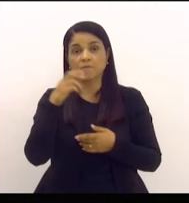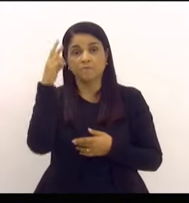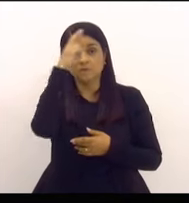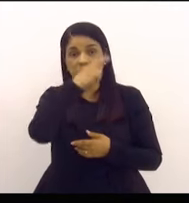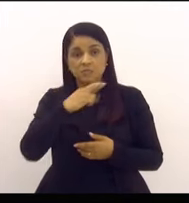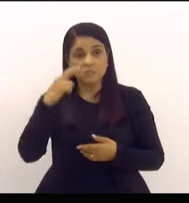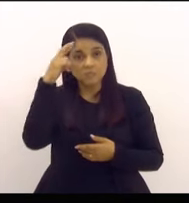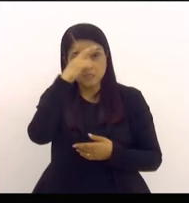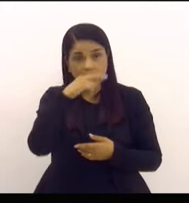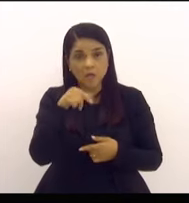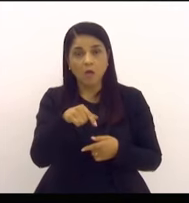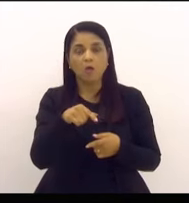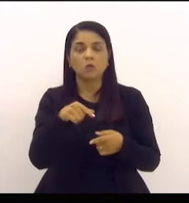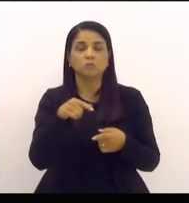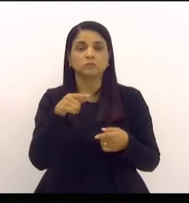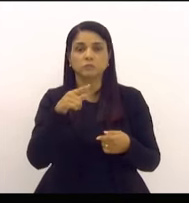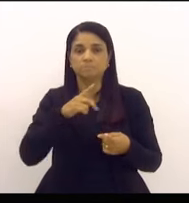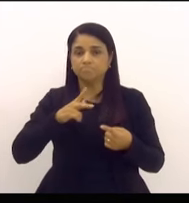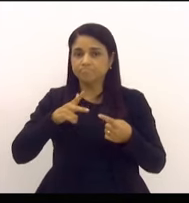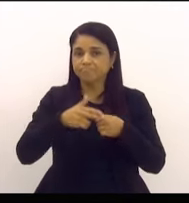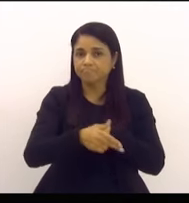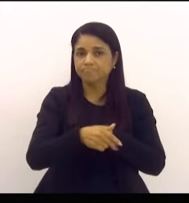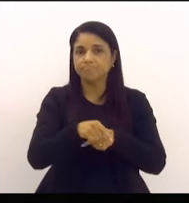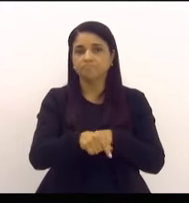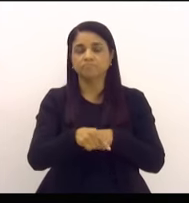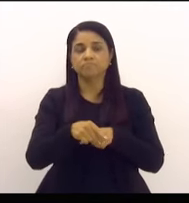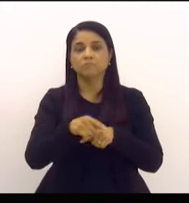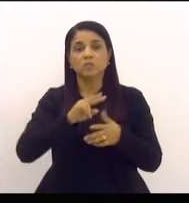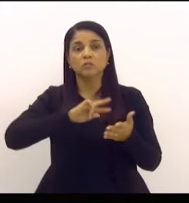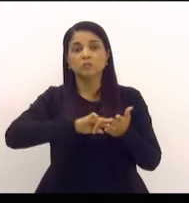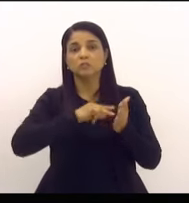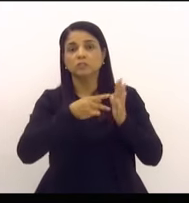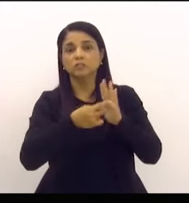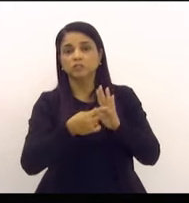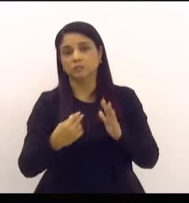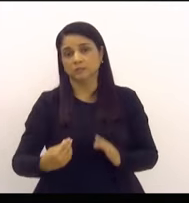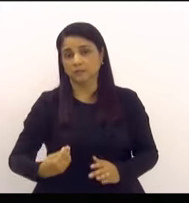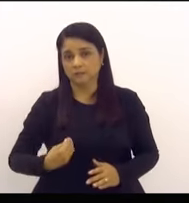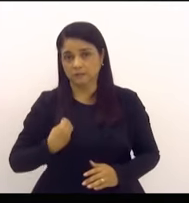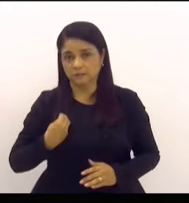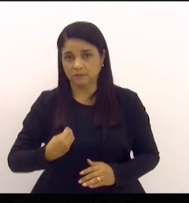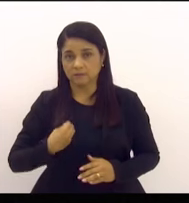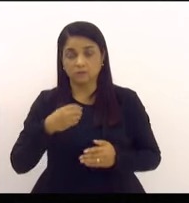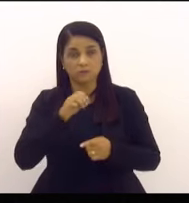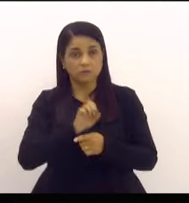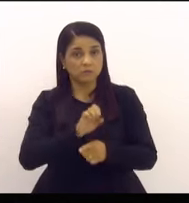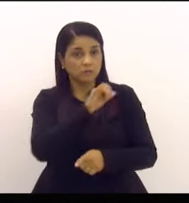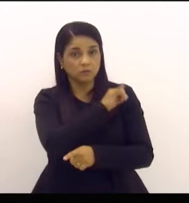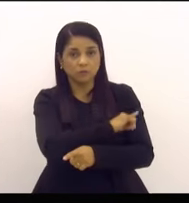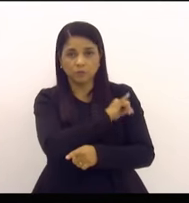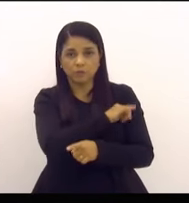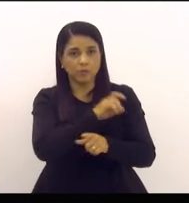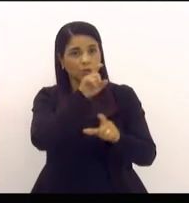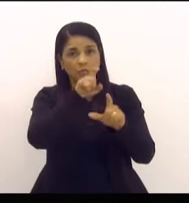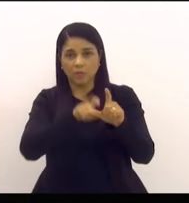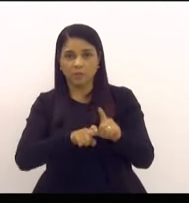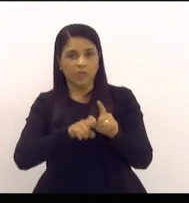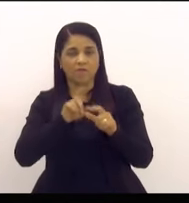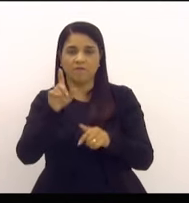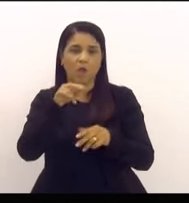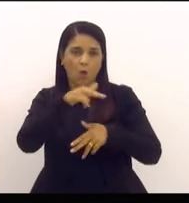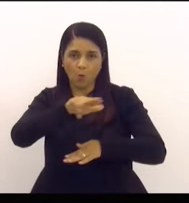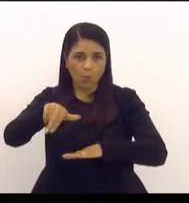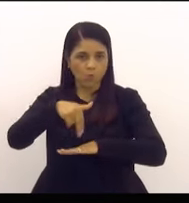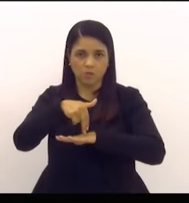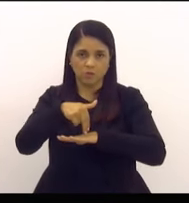que foi ferido, sim, mas no seu próprio sentido de existência. O Rio de Janeiro não deve à União. Por que o